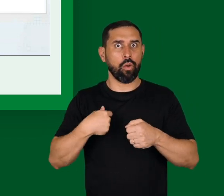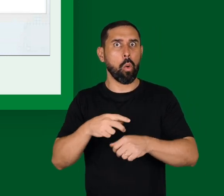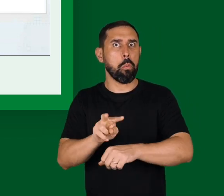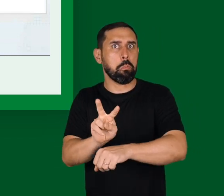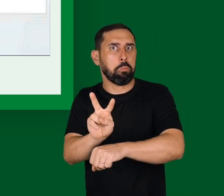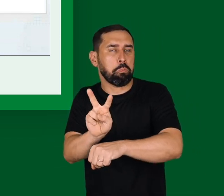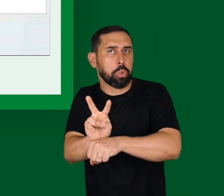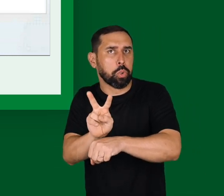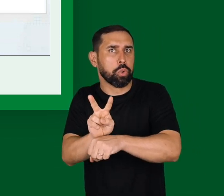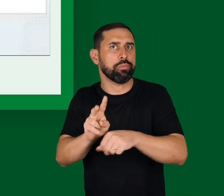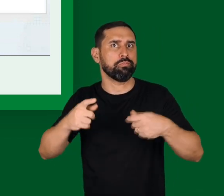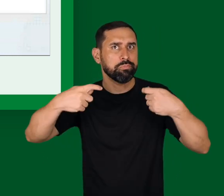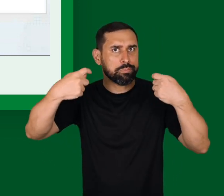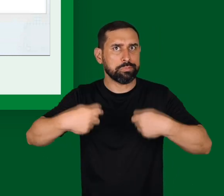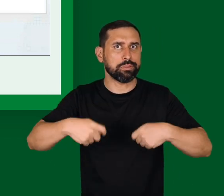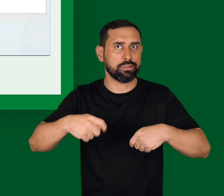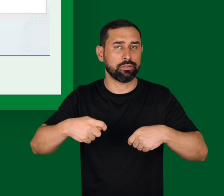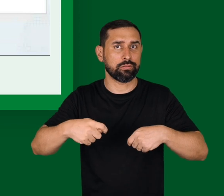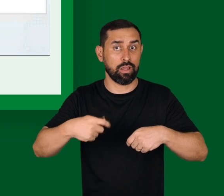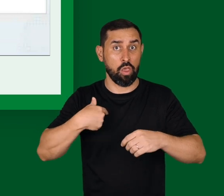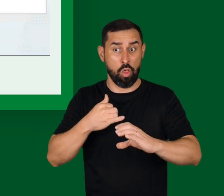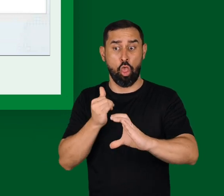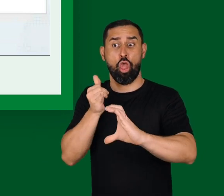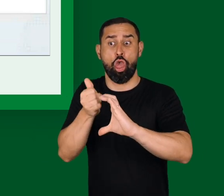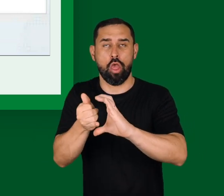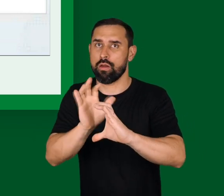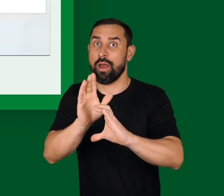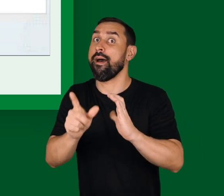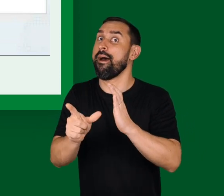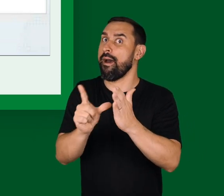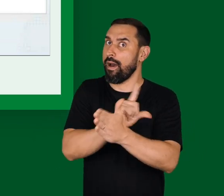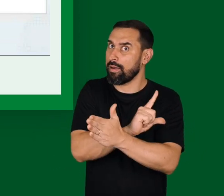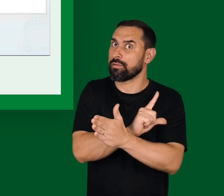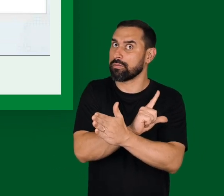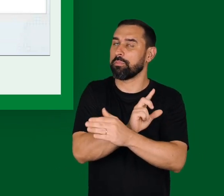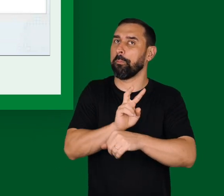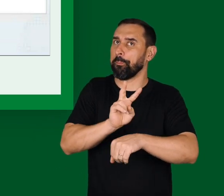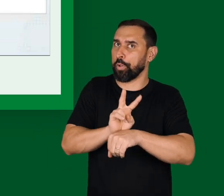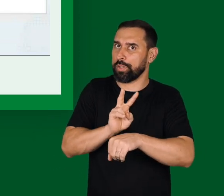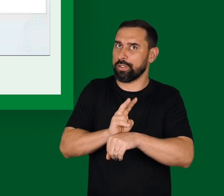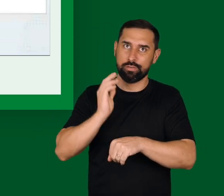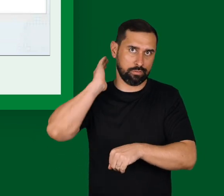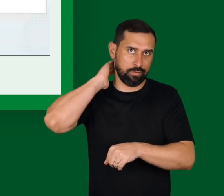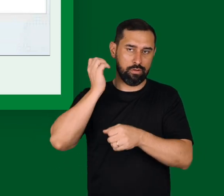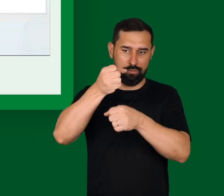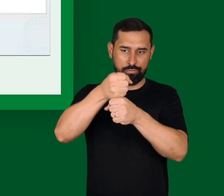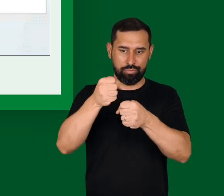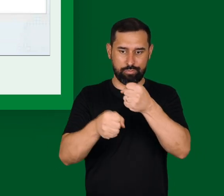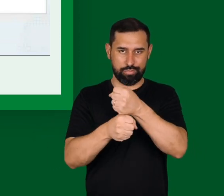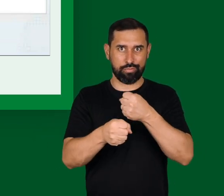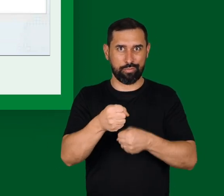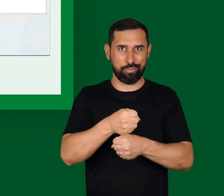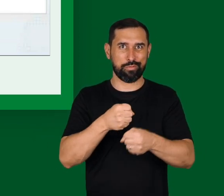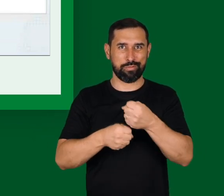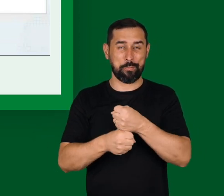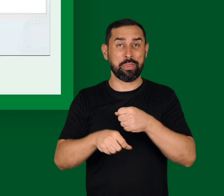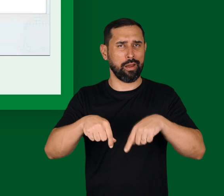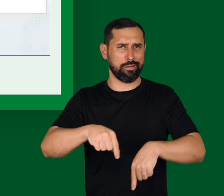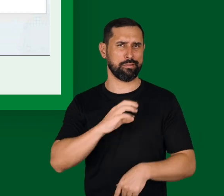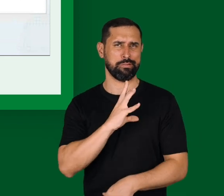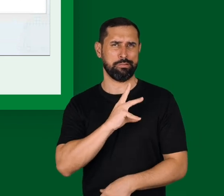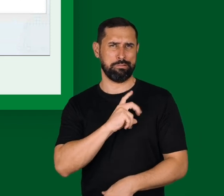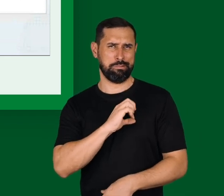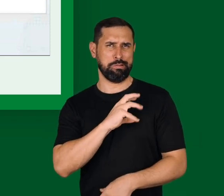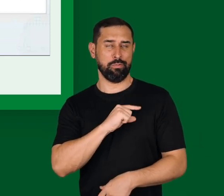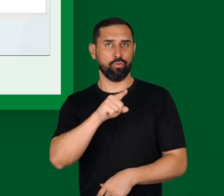precisa proteger essa coluna antes de fazer o processo de intubação, tá? Então, isso aí vocês vão treinar muito